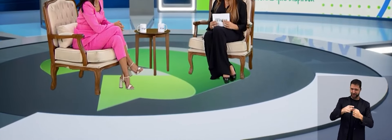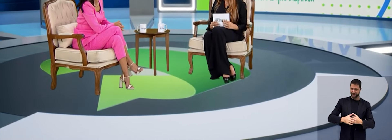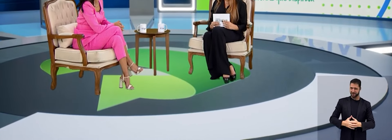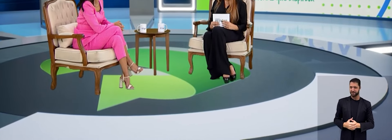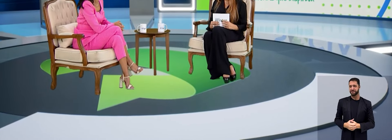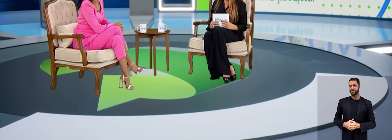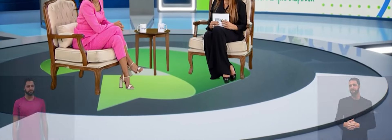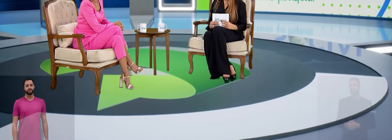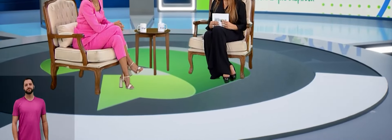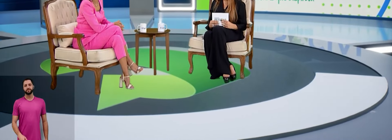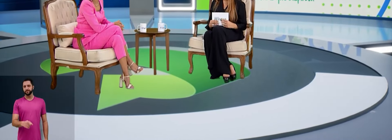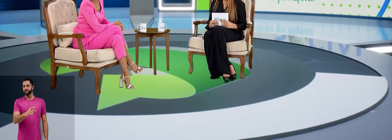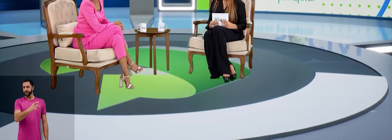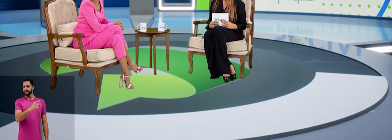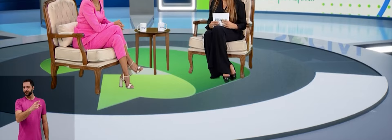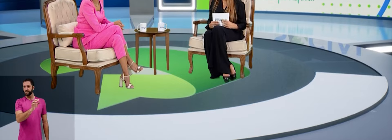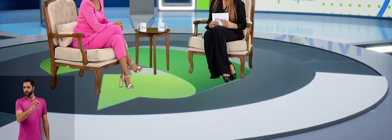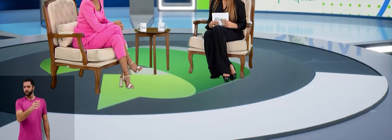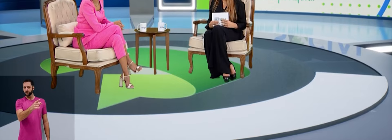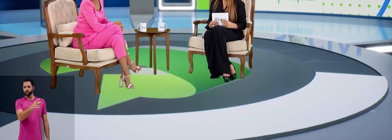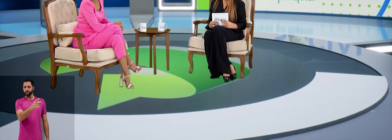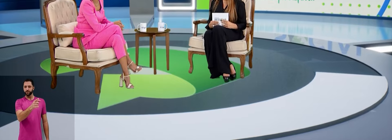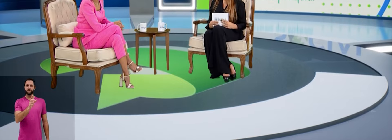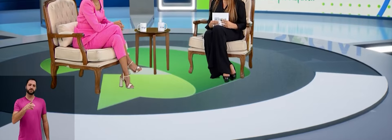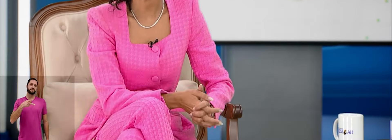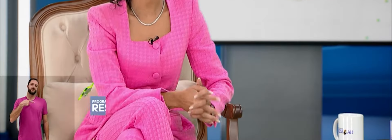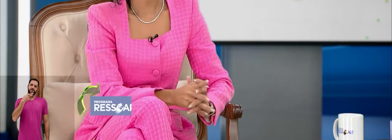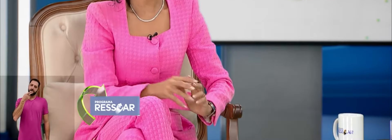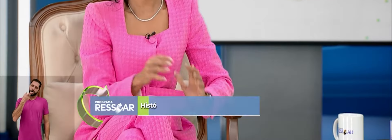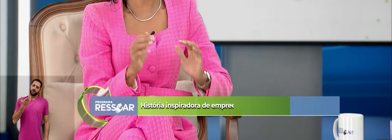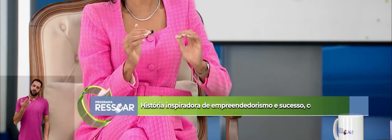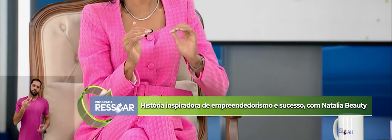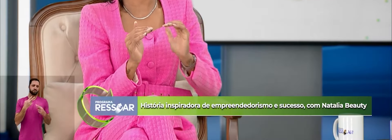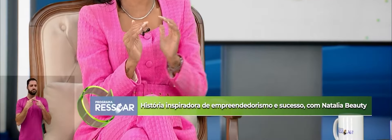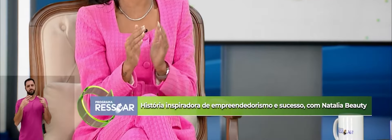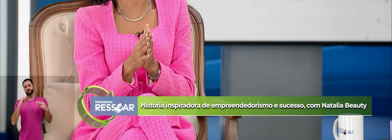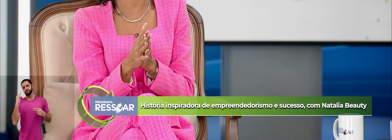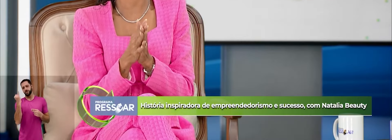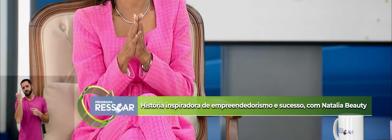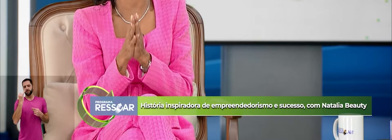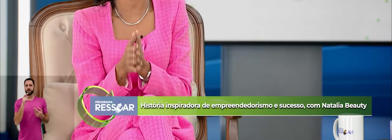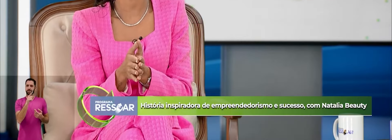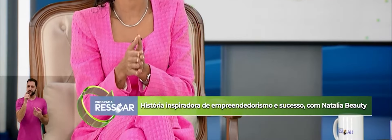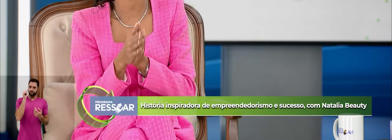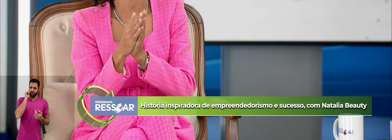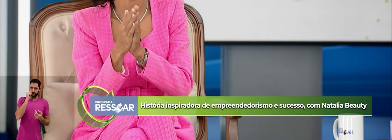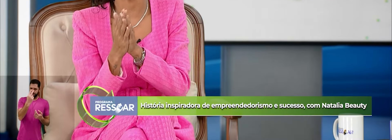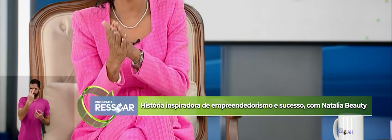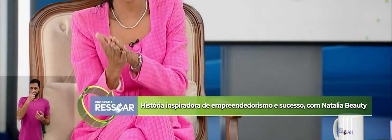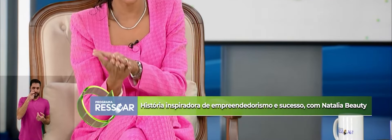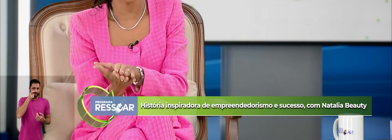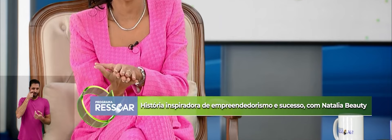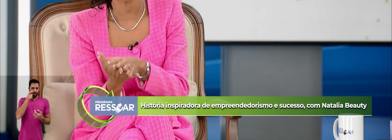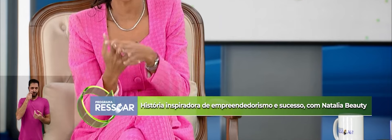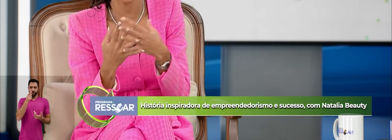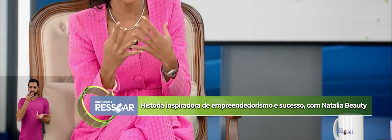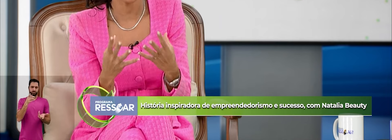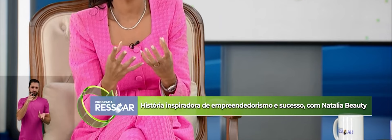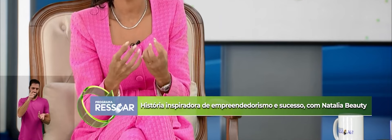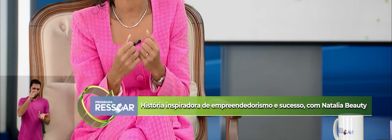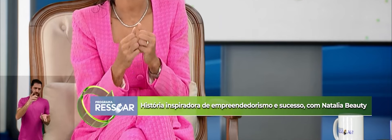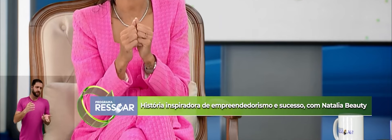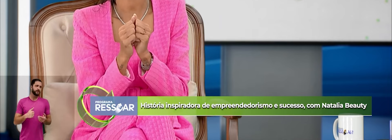conselho que Nath vai te dar agora. Exatamente, eu falo que quando... Eu acho que a coisa mais importante para as mulheres que estão nos assistindo,